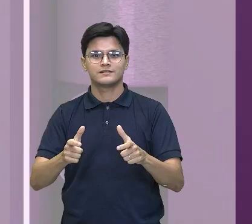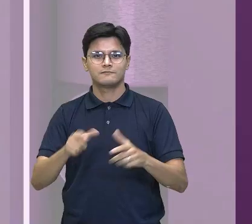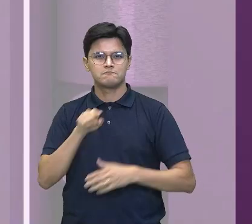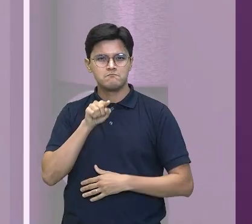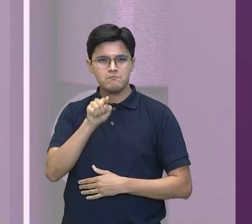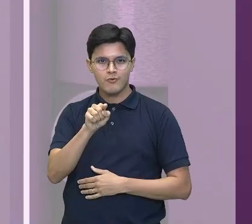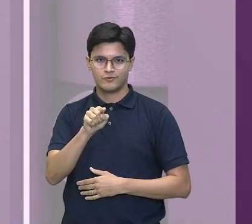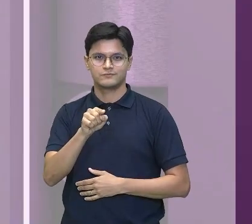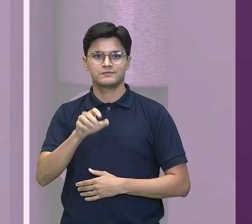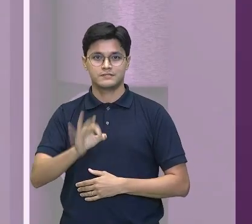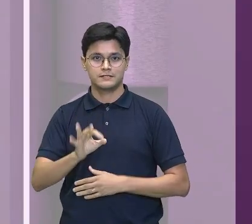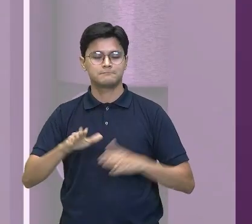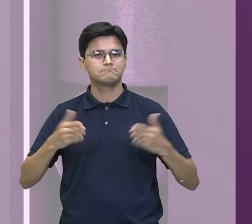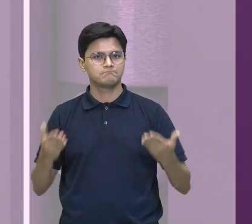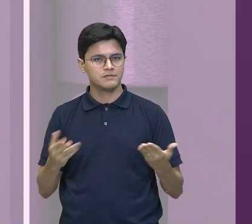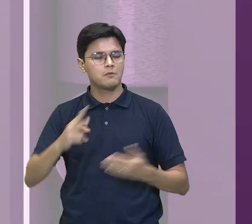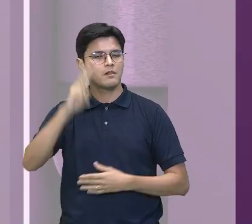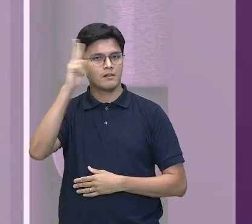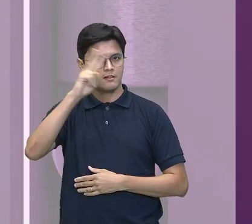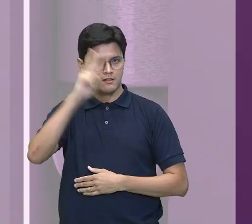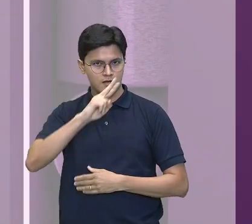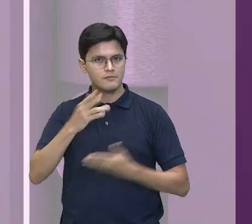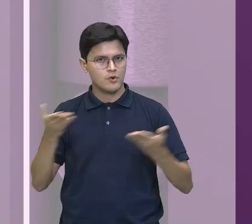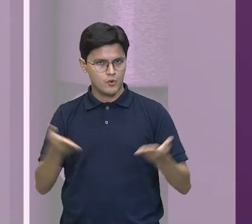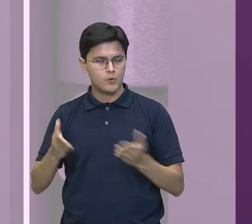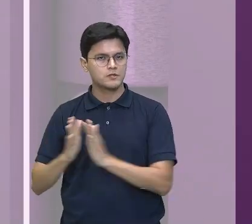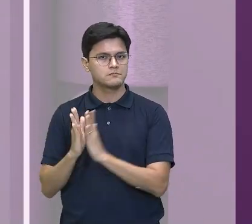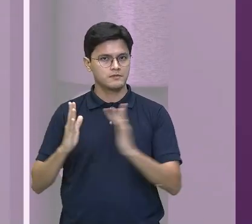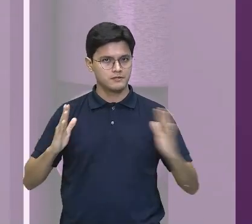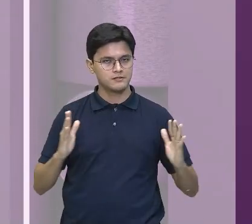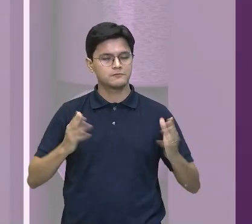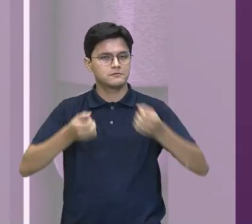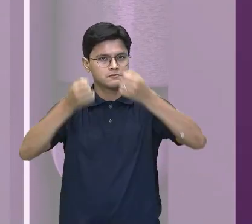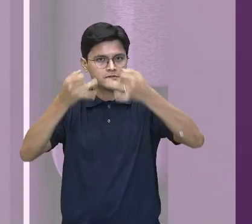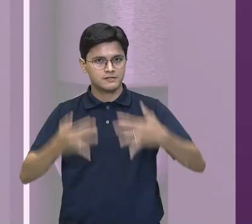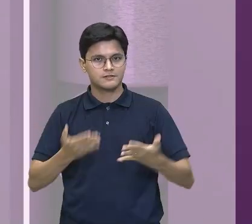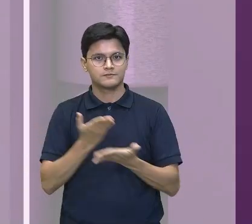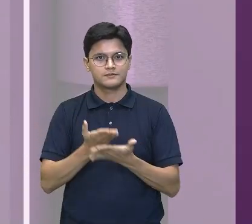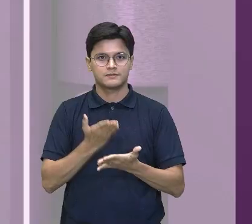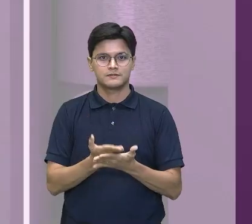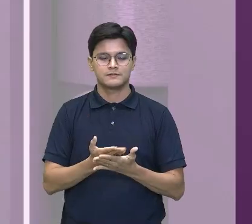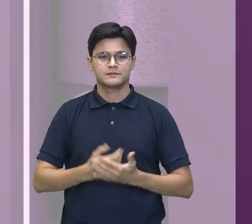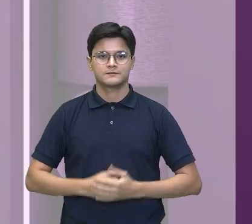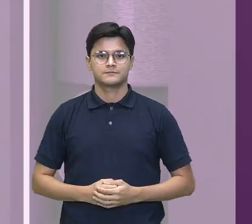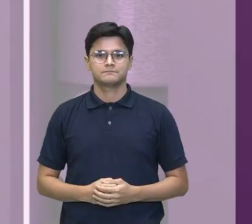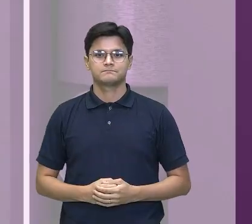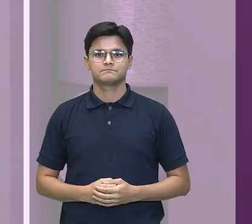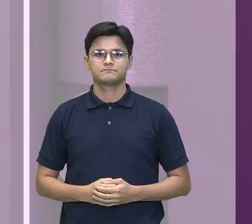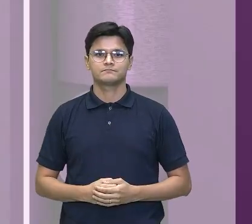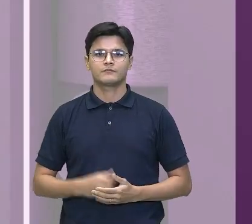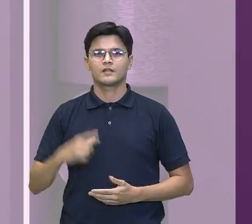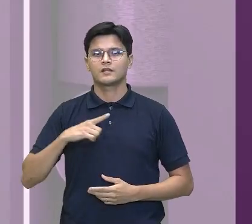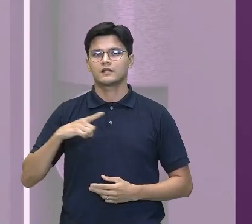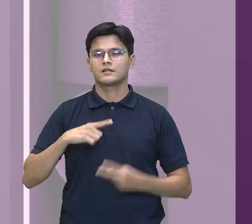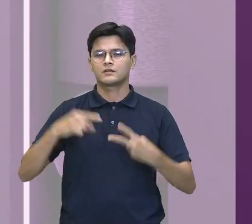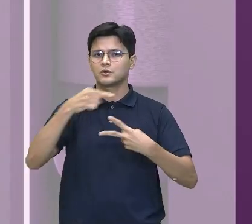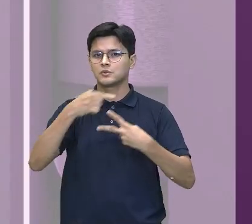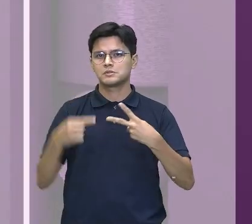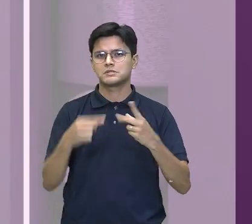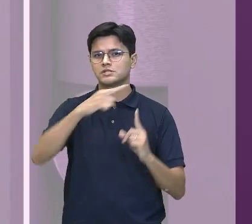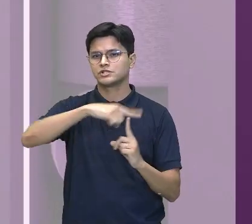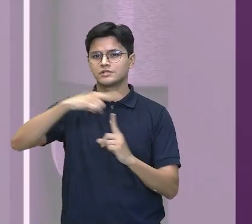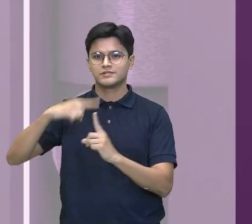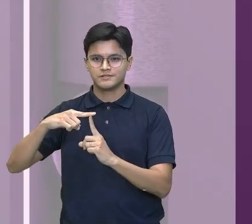falar aqui nas suas equações, tá bom? Vamos tratar aqui da equação canônica, também conhecida como equação